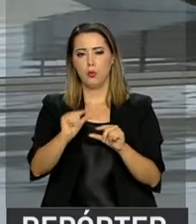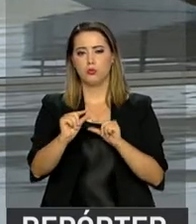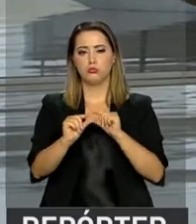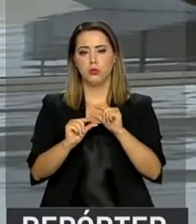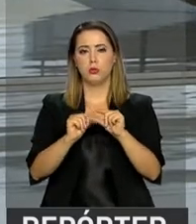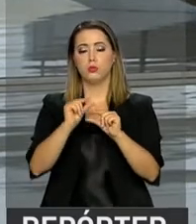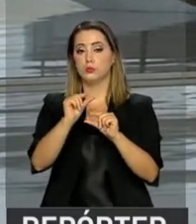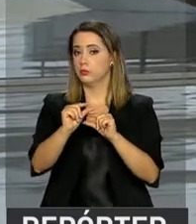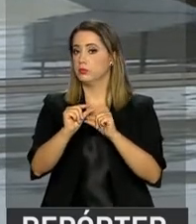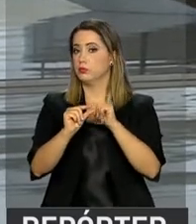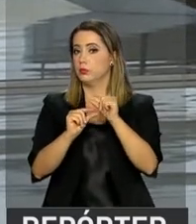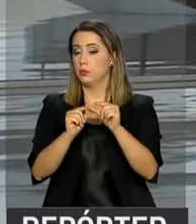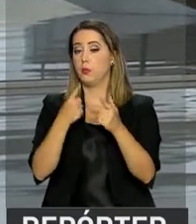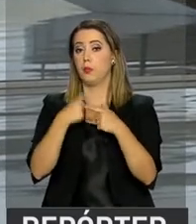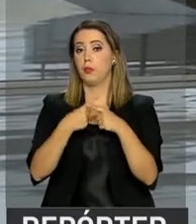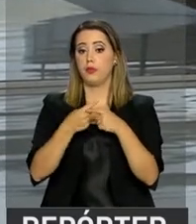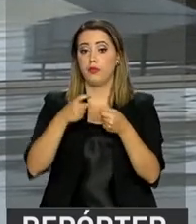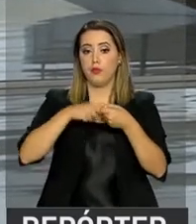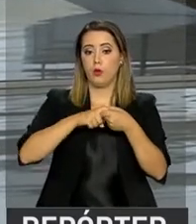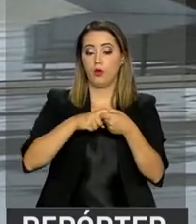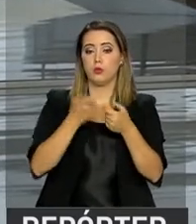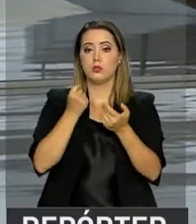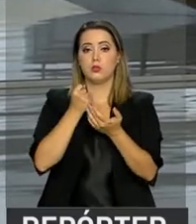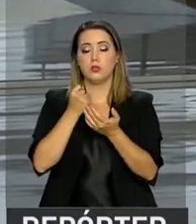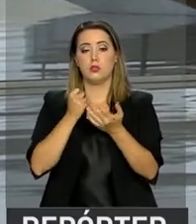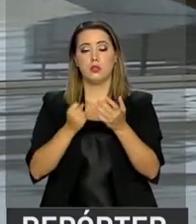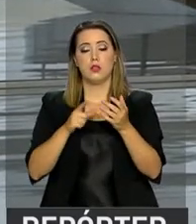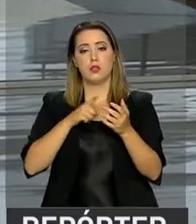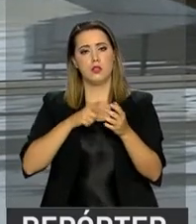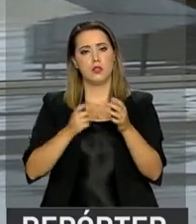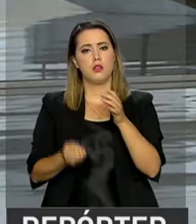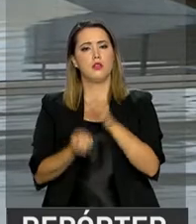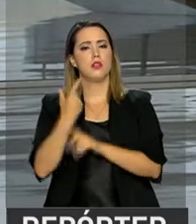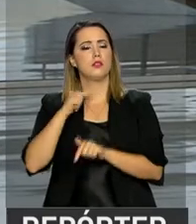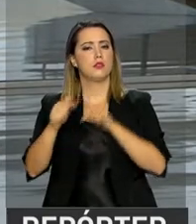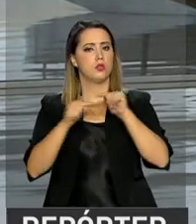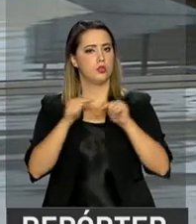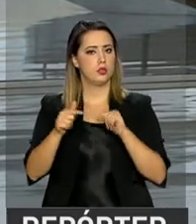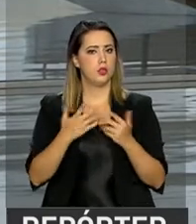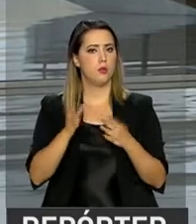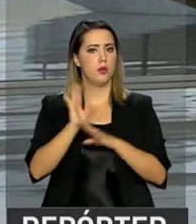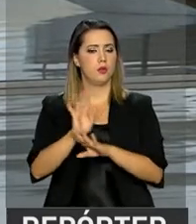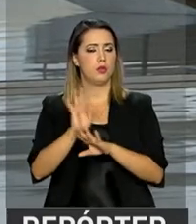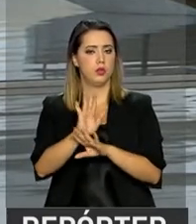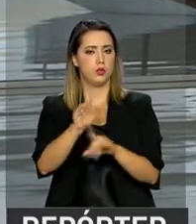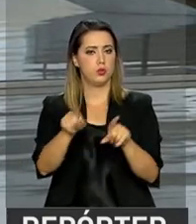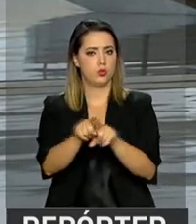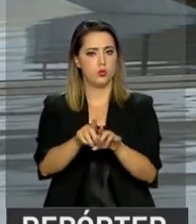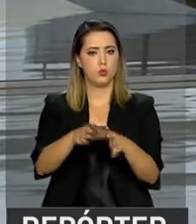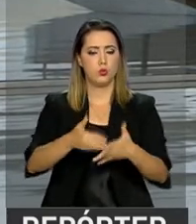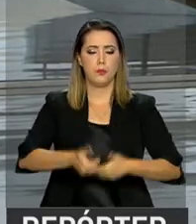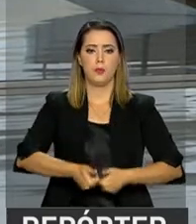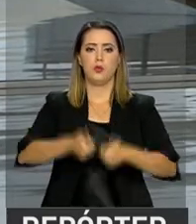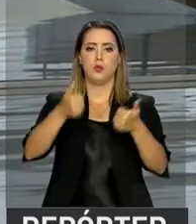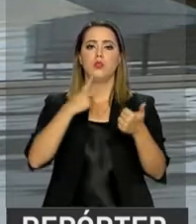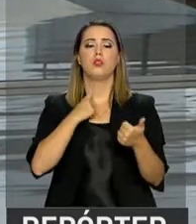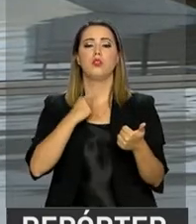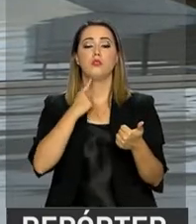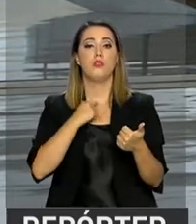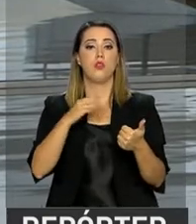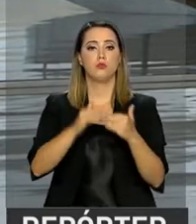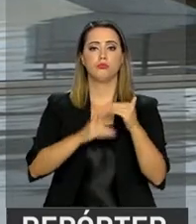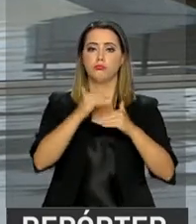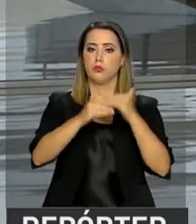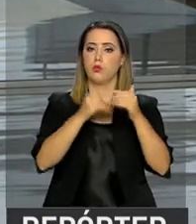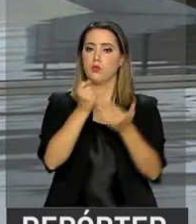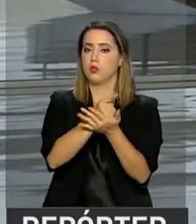à recuperação no mercado de trabalho o que deve contribuir para a solidificação dessa intenção de aumento do